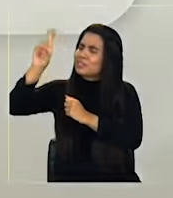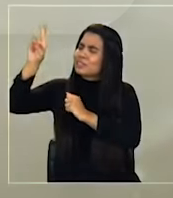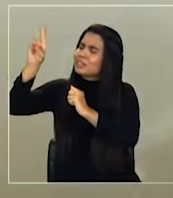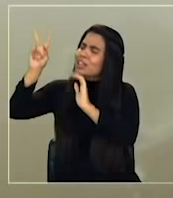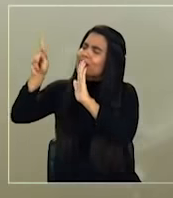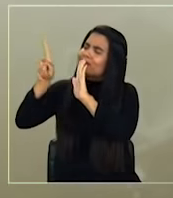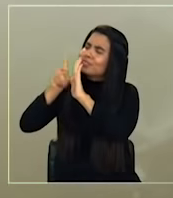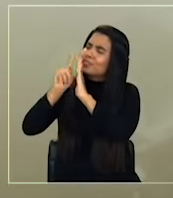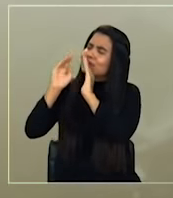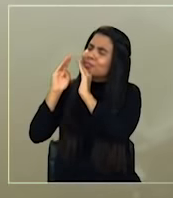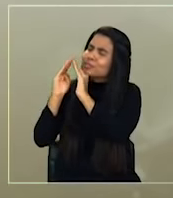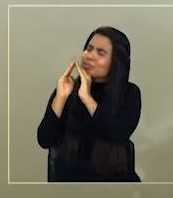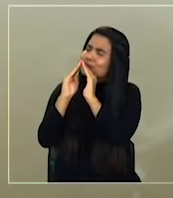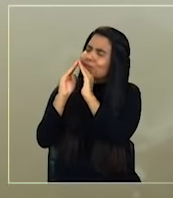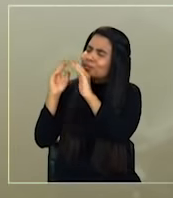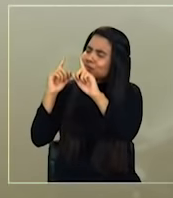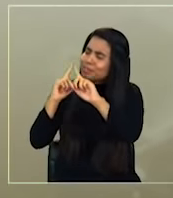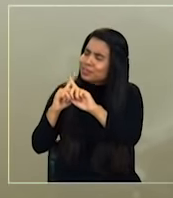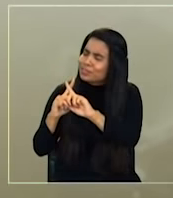pelos teus